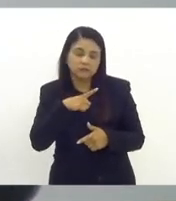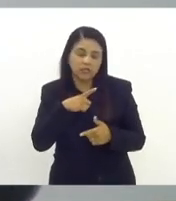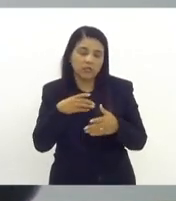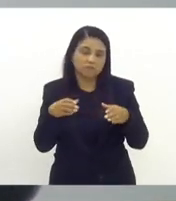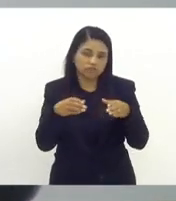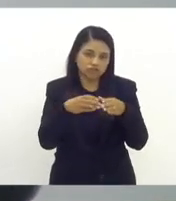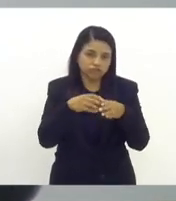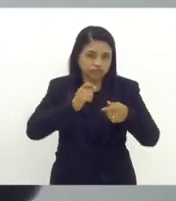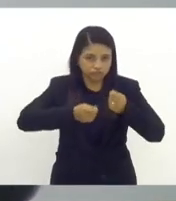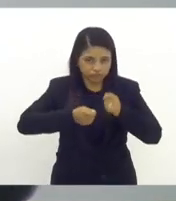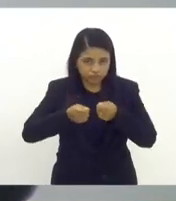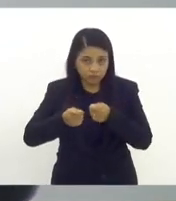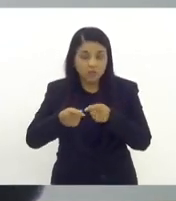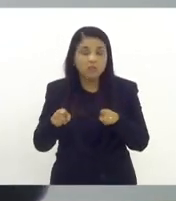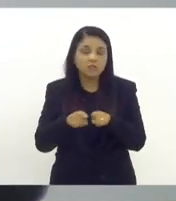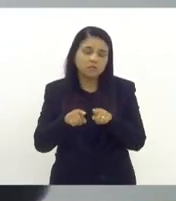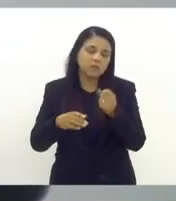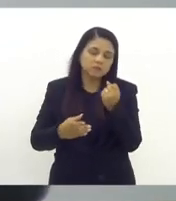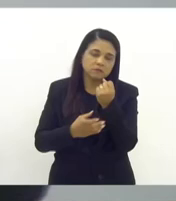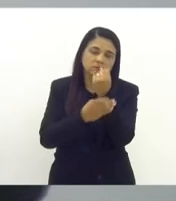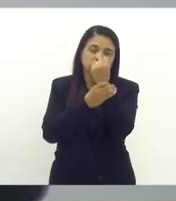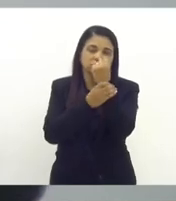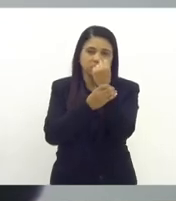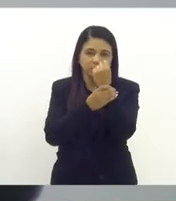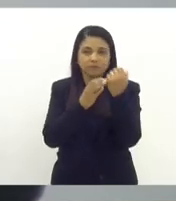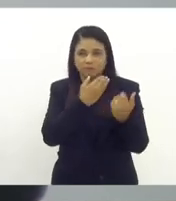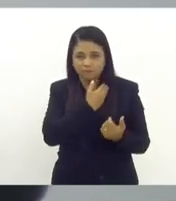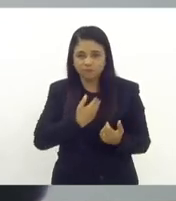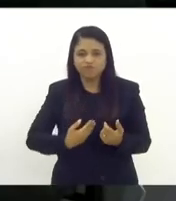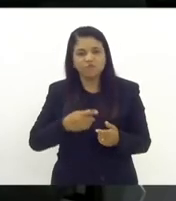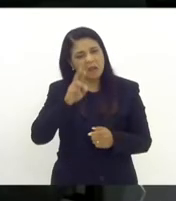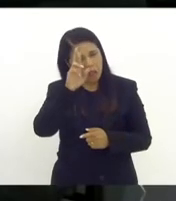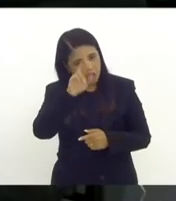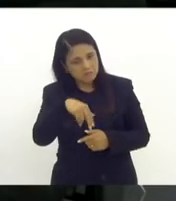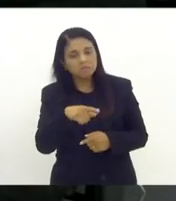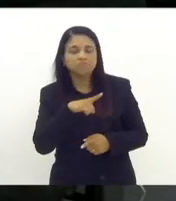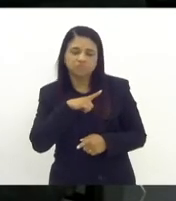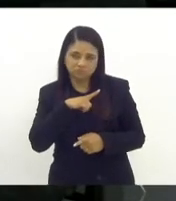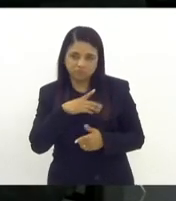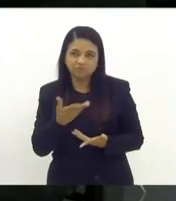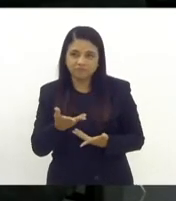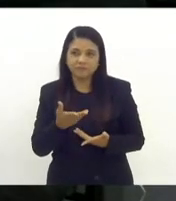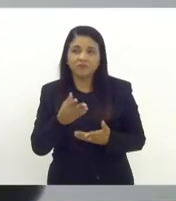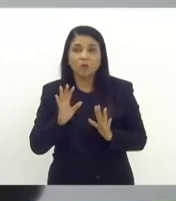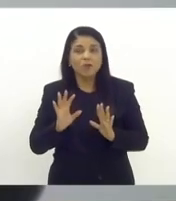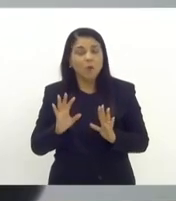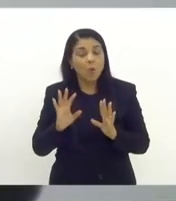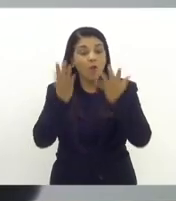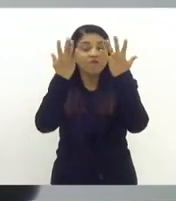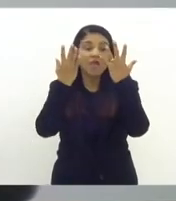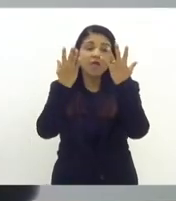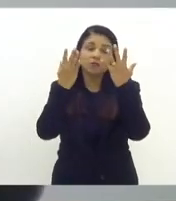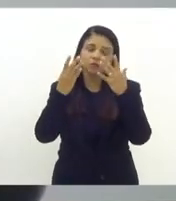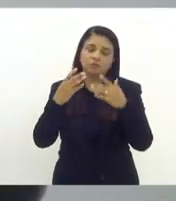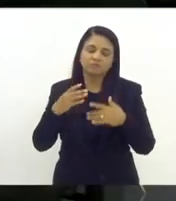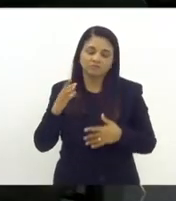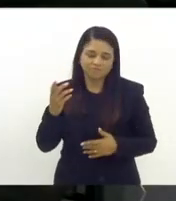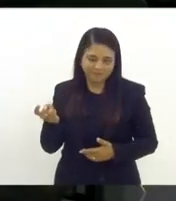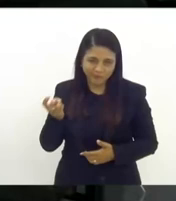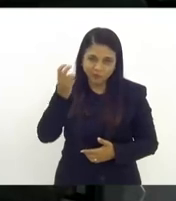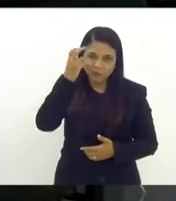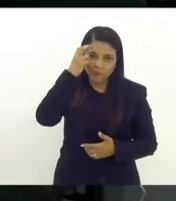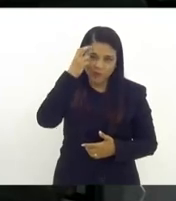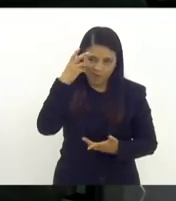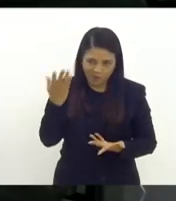o evento e também da Segurança Pública mas vocês estão cobertos de razão Não quando eu falo evento é manifestação cultural